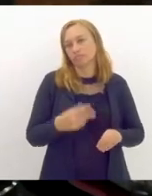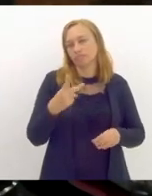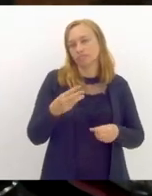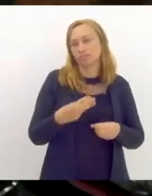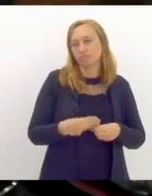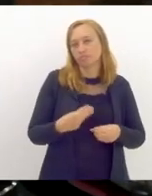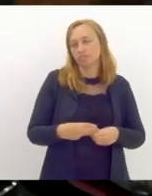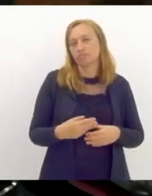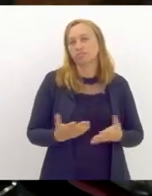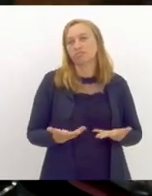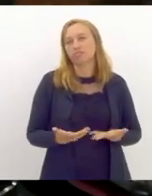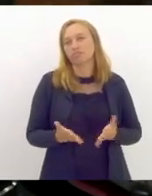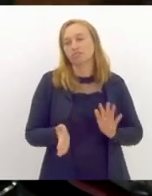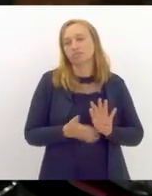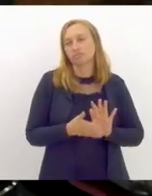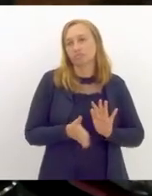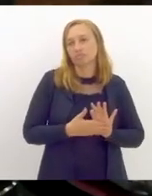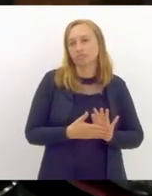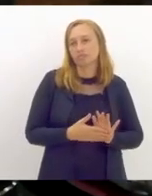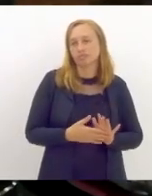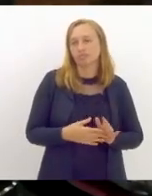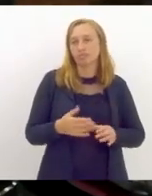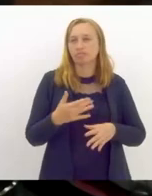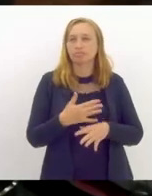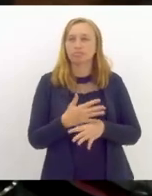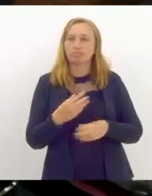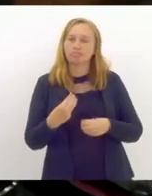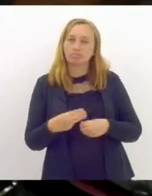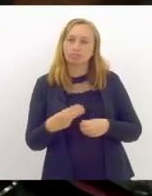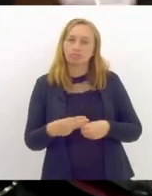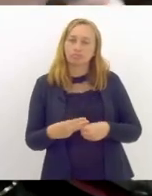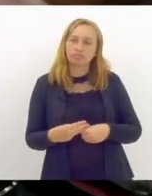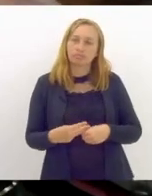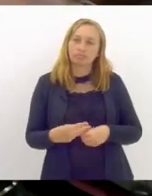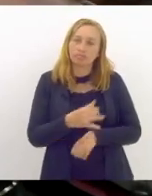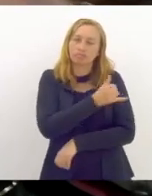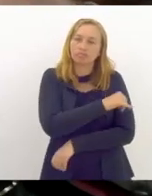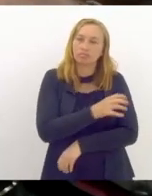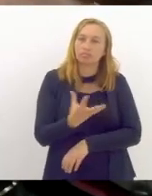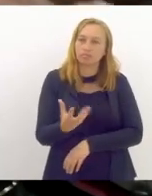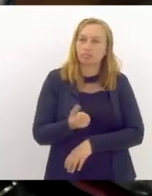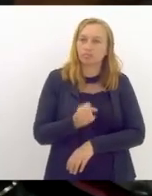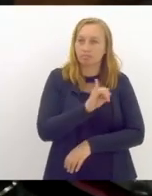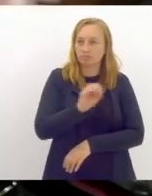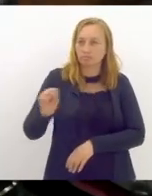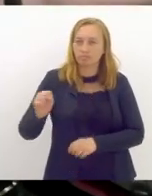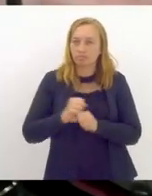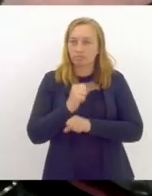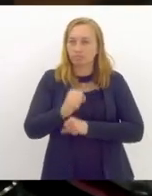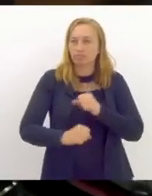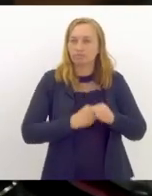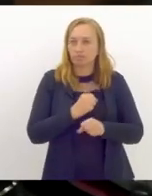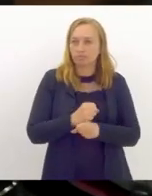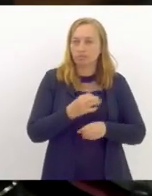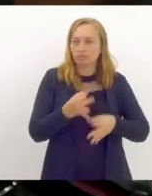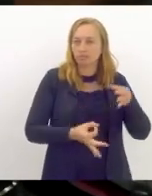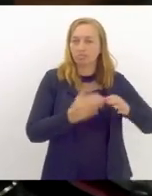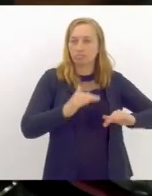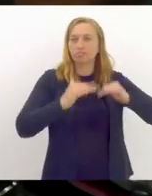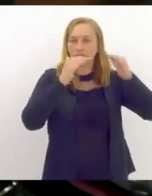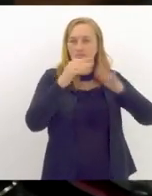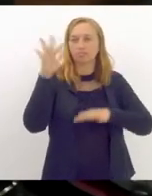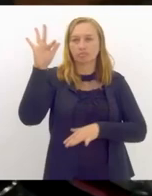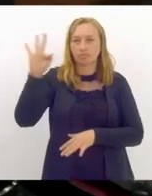né O que tinham me propor Espero que o município do Rio conseguirei receber o ICMS já a partir do ano que vem né essa decisão do supremo tribunal